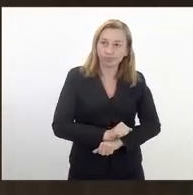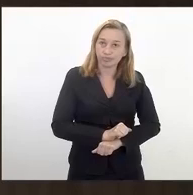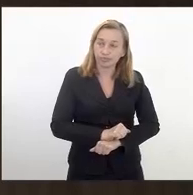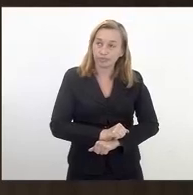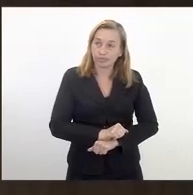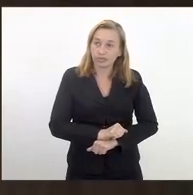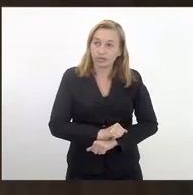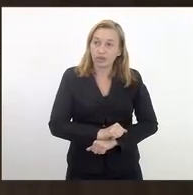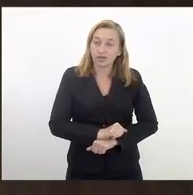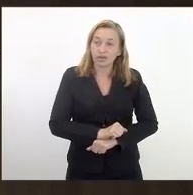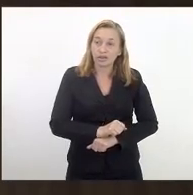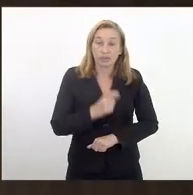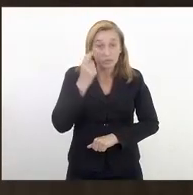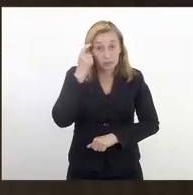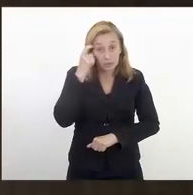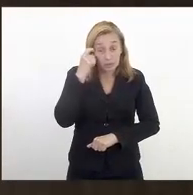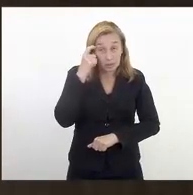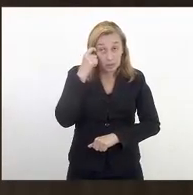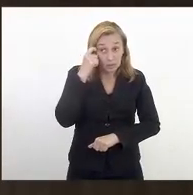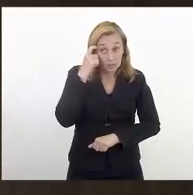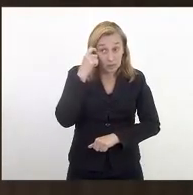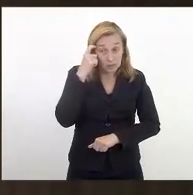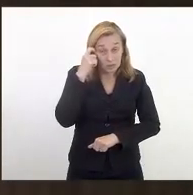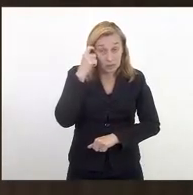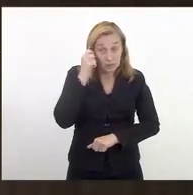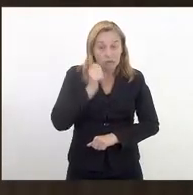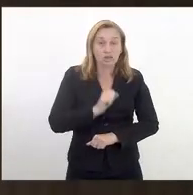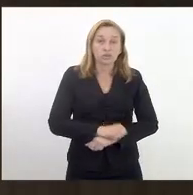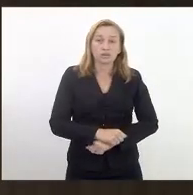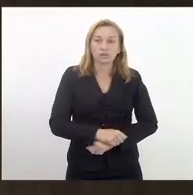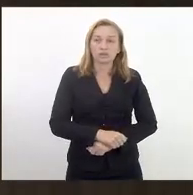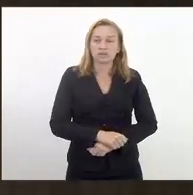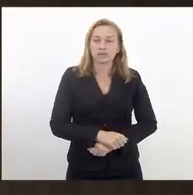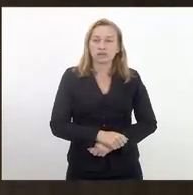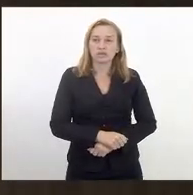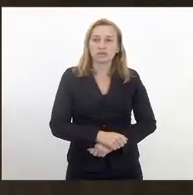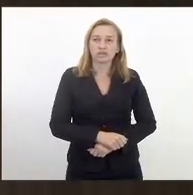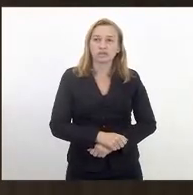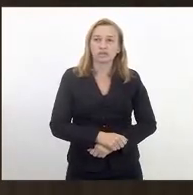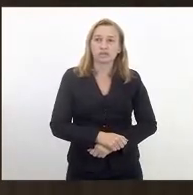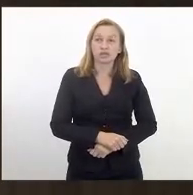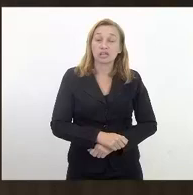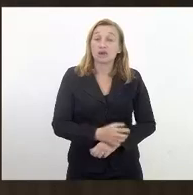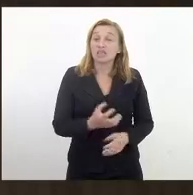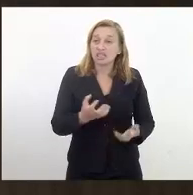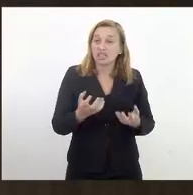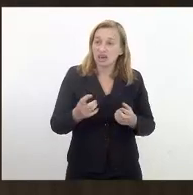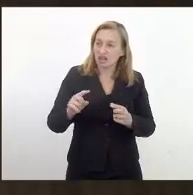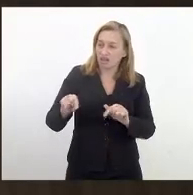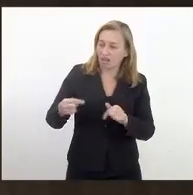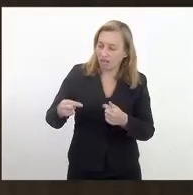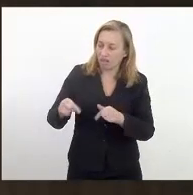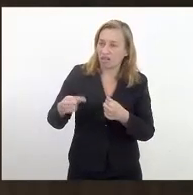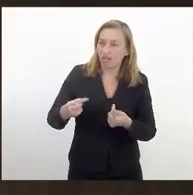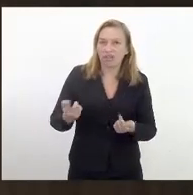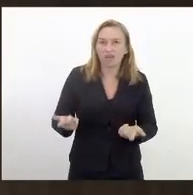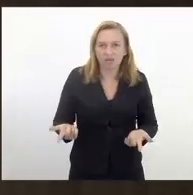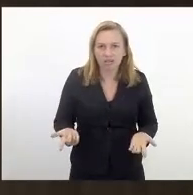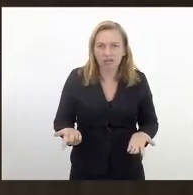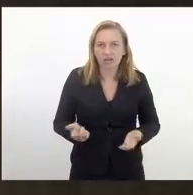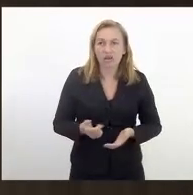é uma tentativa talvez Luiz Paulo de querer né nos constrangem os obrigar